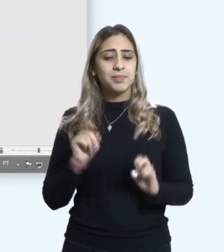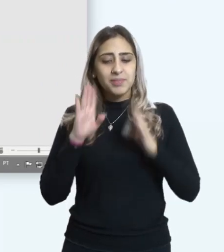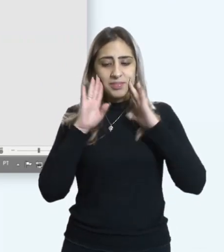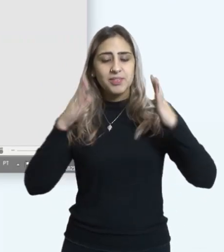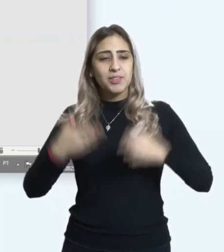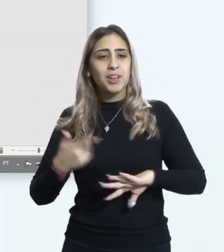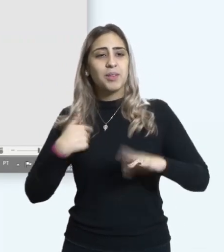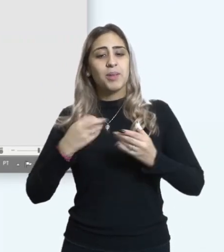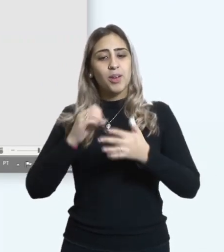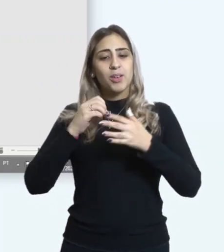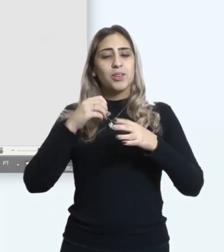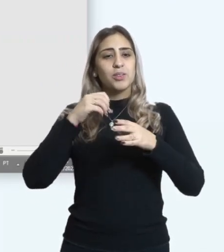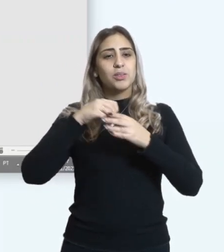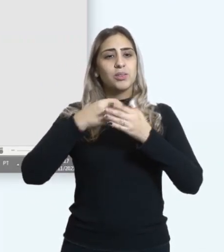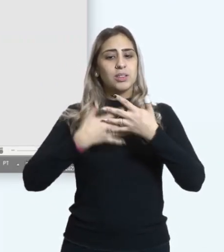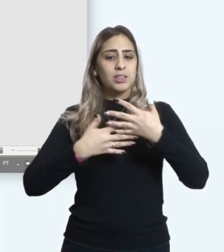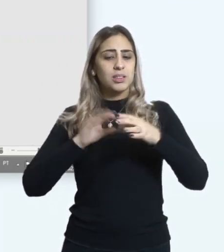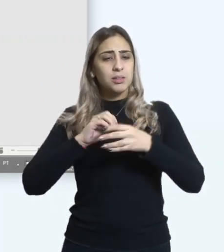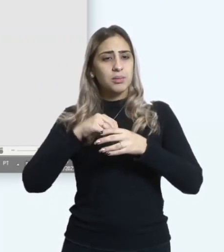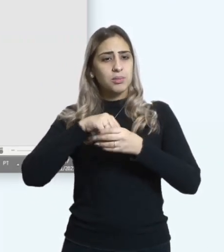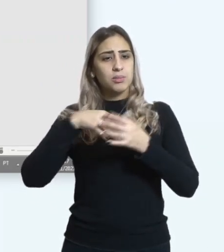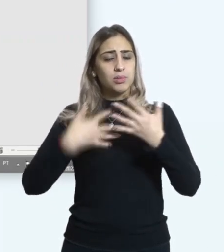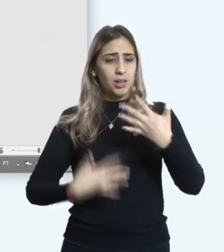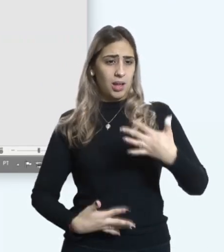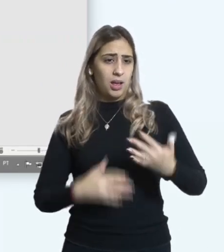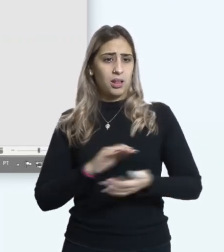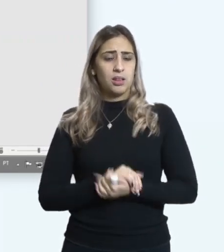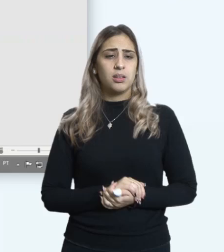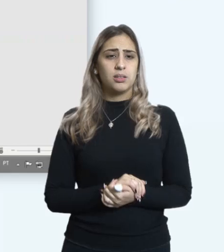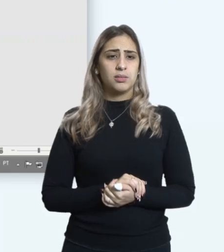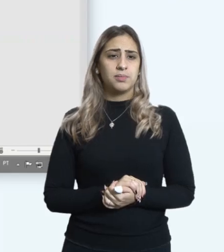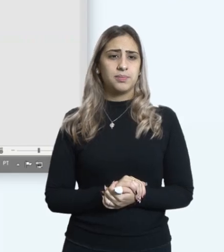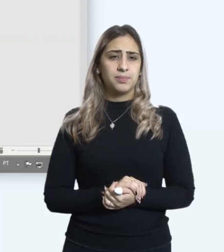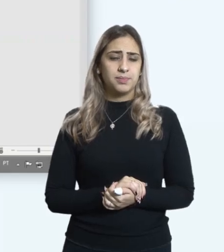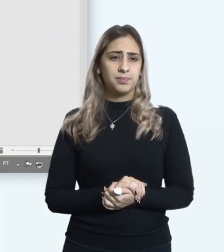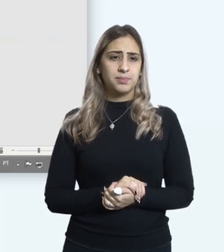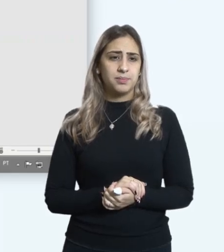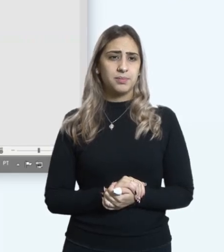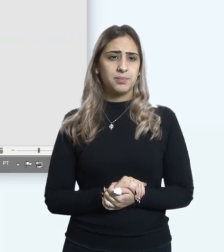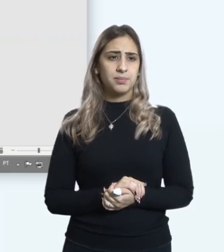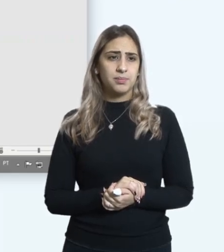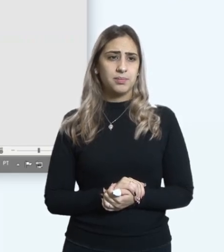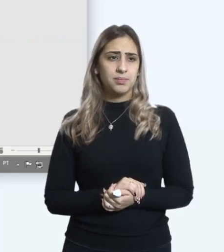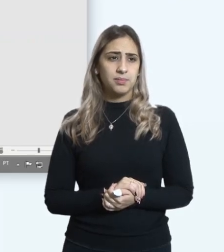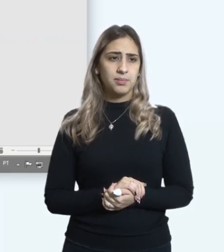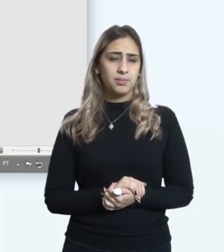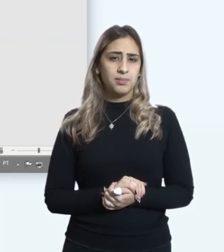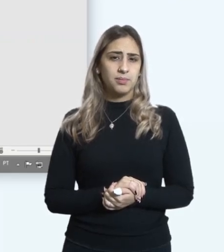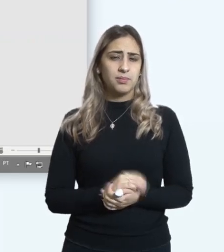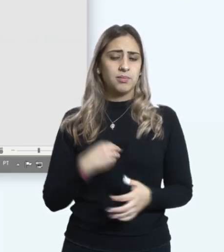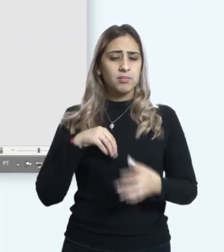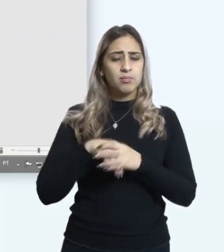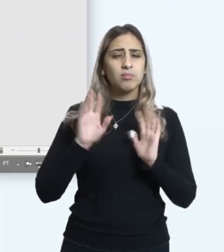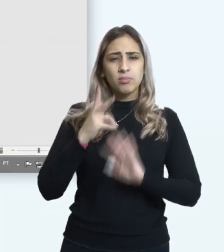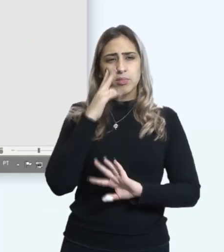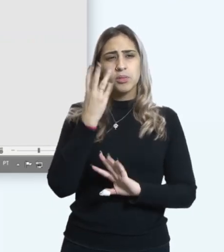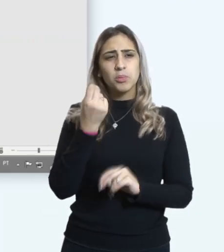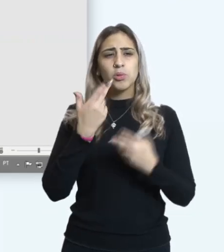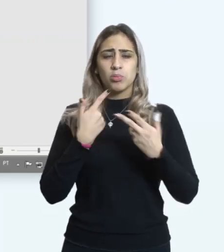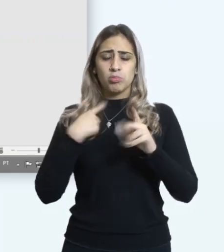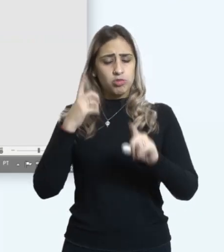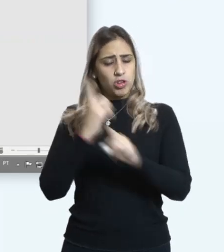os detalhes. A gente tem que ser bem perfeccionista nisso para não deixar escapar nenhum erro, tá? Então, onde acha esse recurso